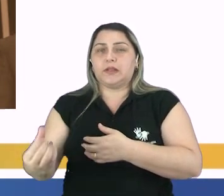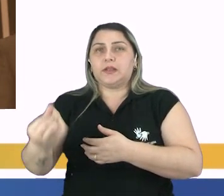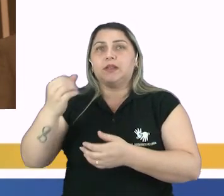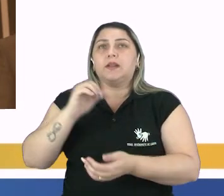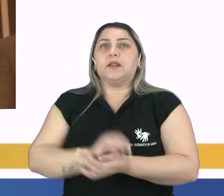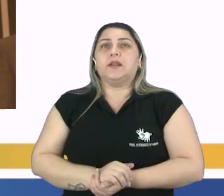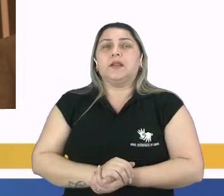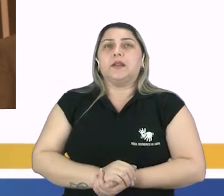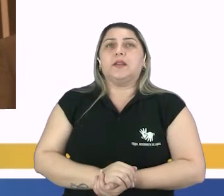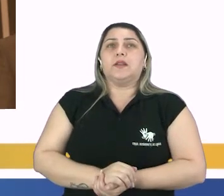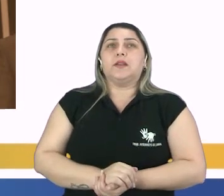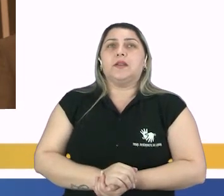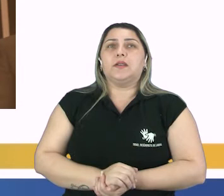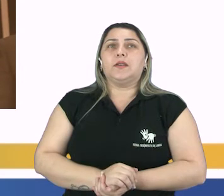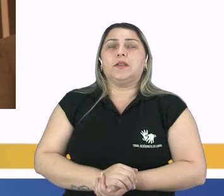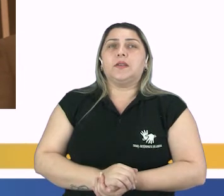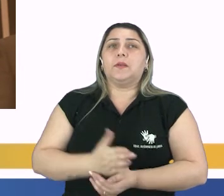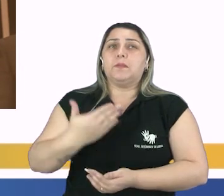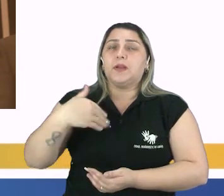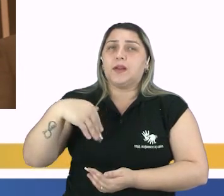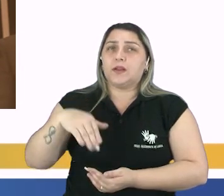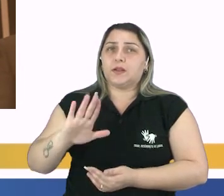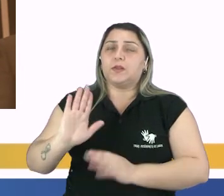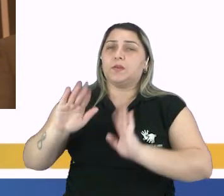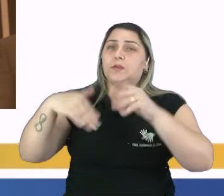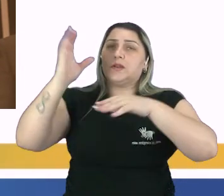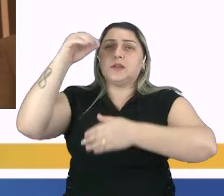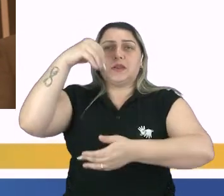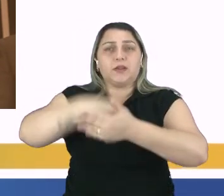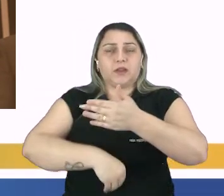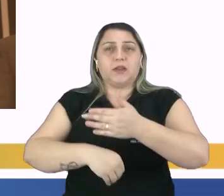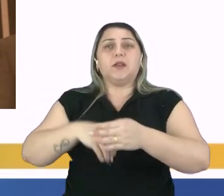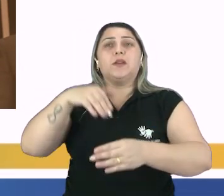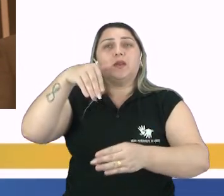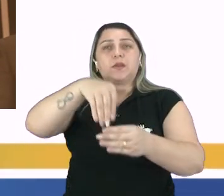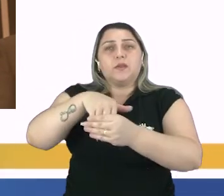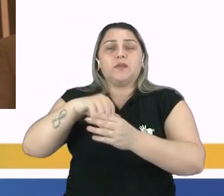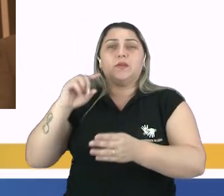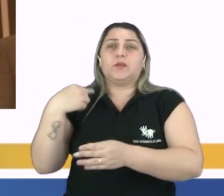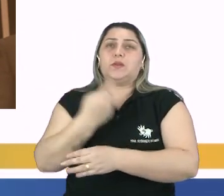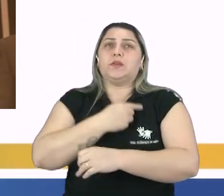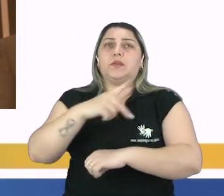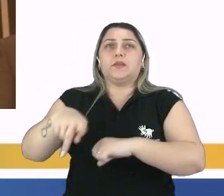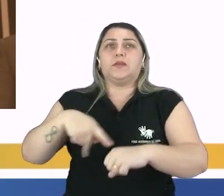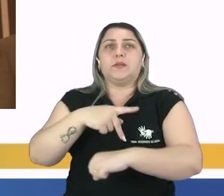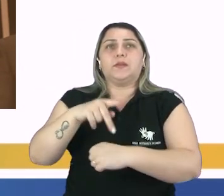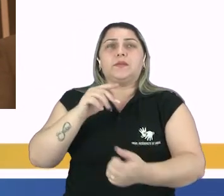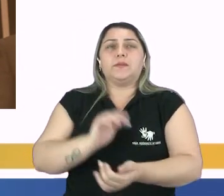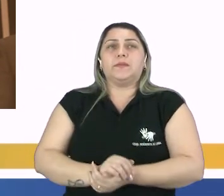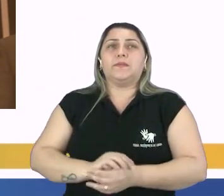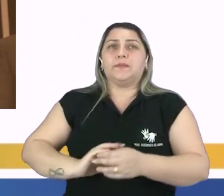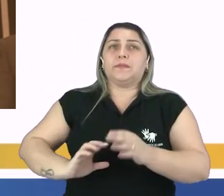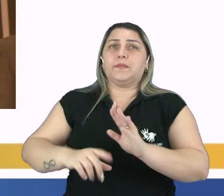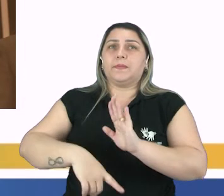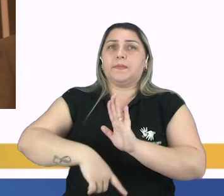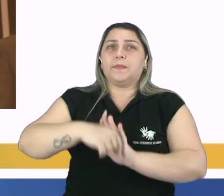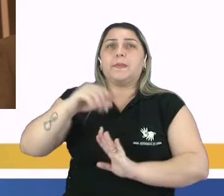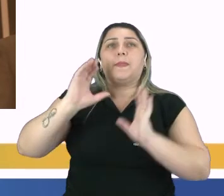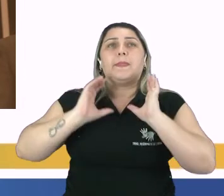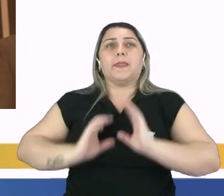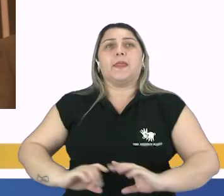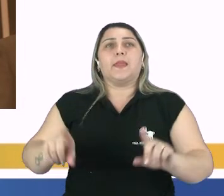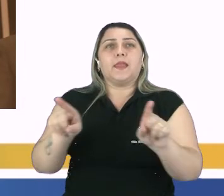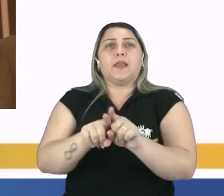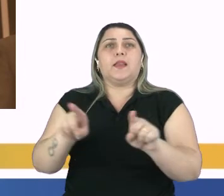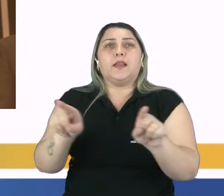1996, que é um dos maiores avanços dentro do mecanismo de voto do nosso país. A Constituição Cidadã